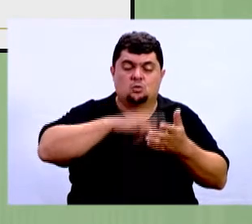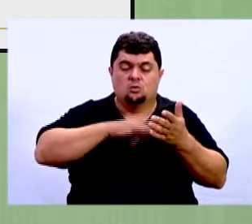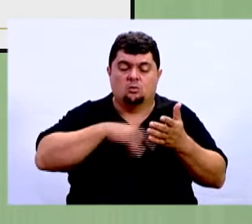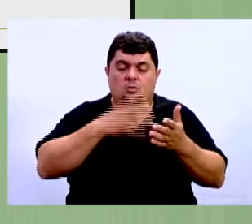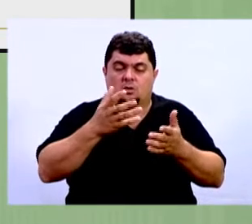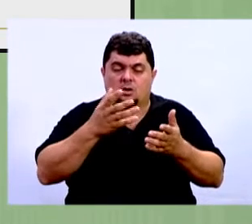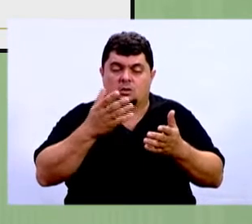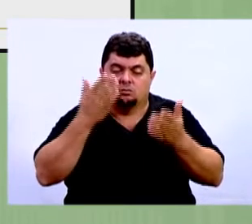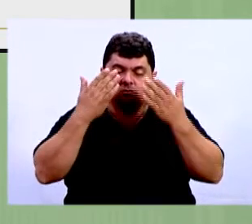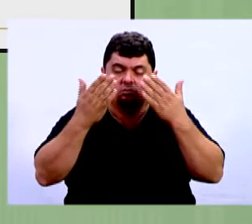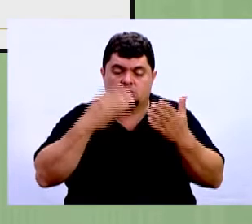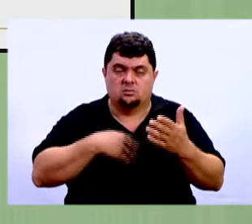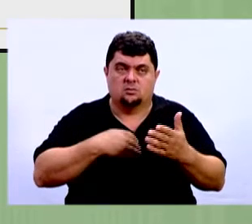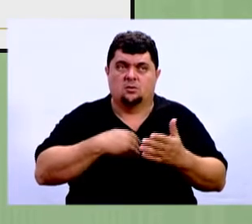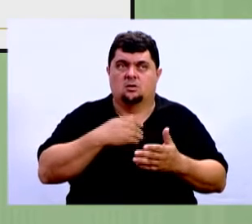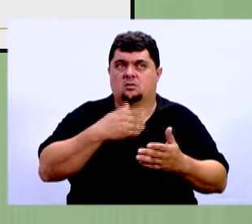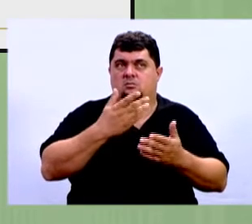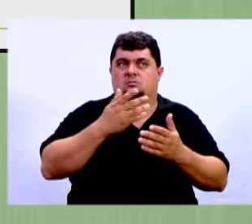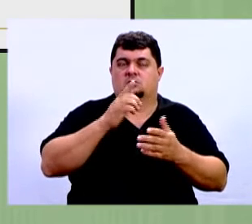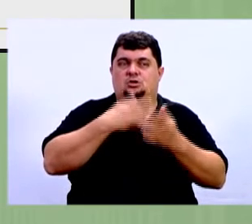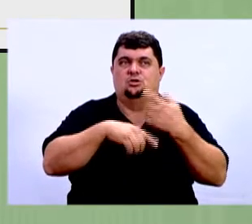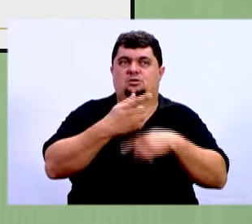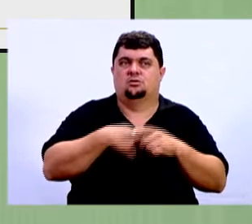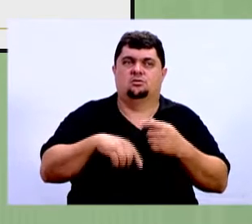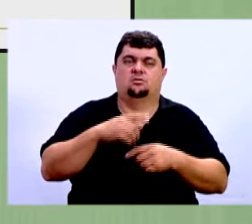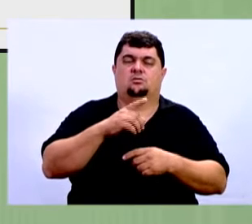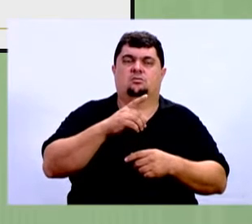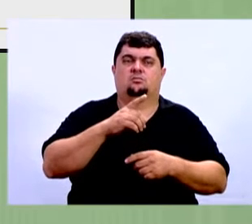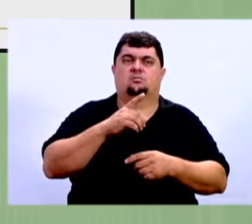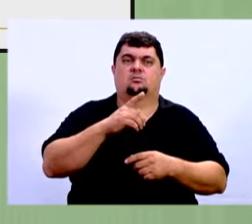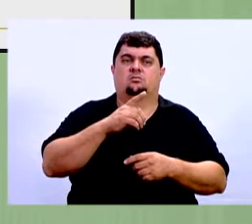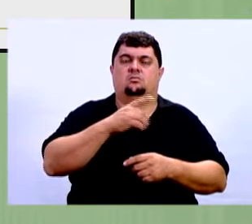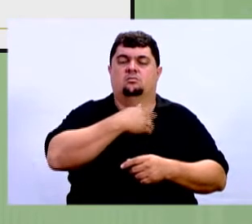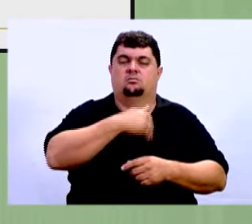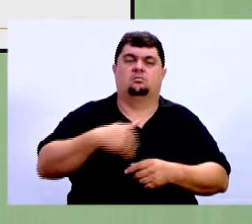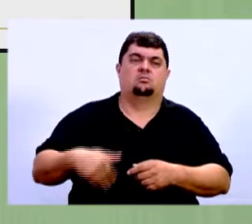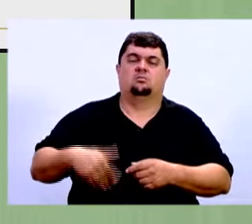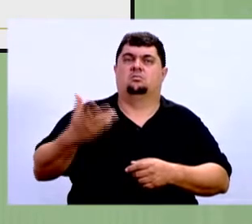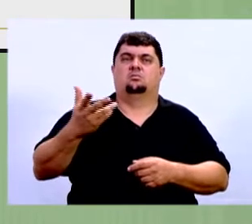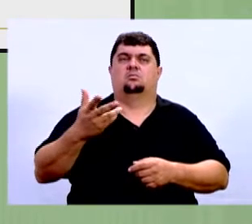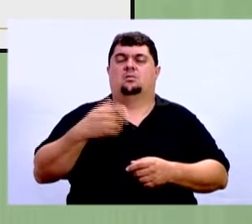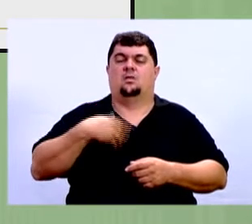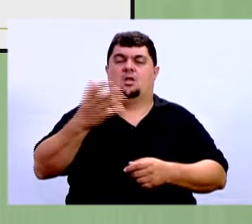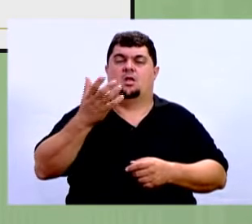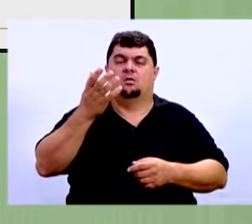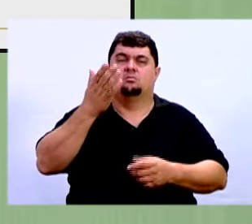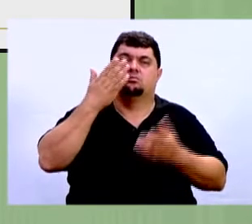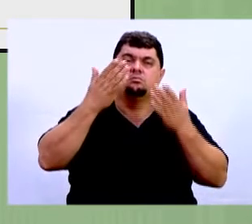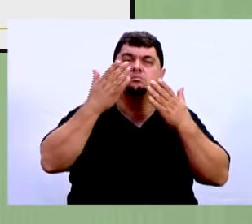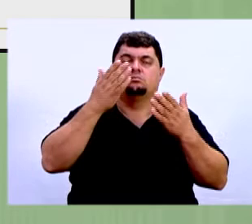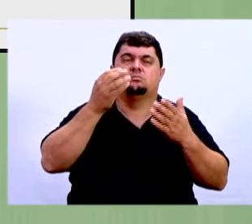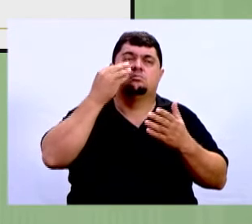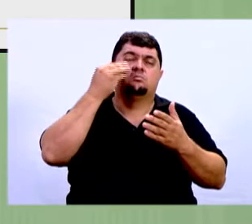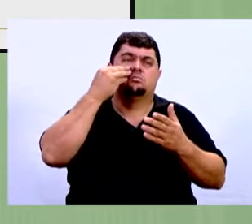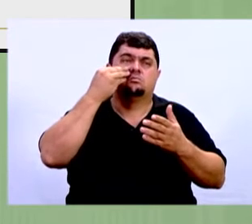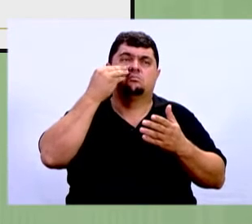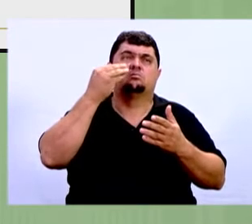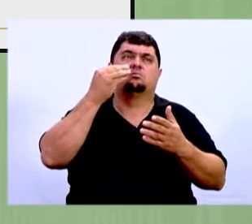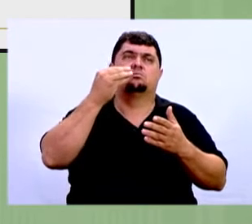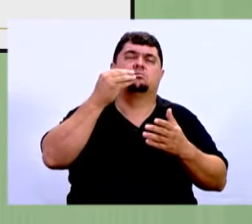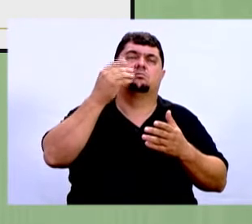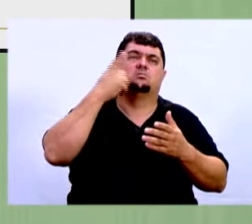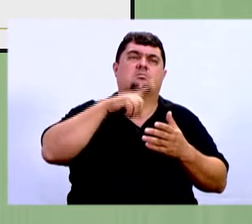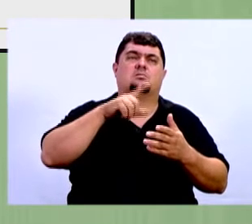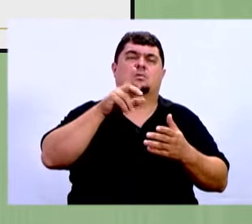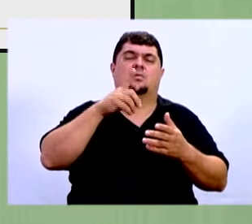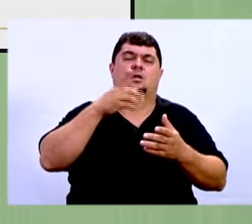exemplo, você está estudando gestão democrática e quer fazer uma análise sobre isso, se a gestão democrática de fato